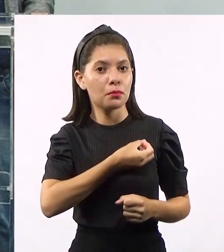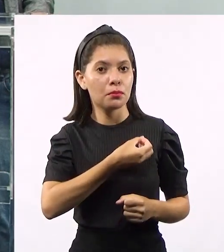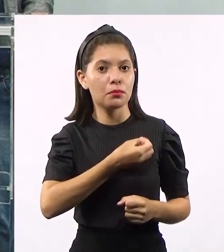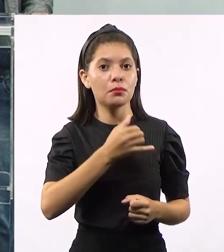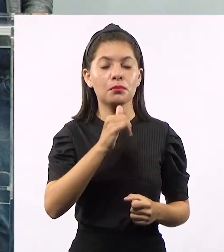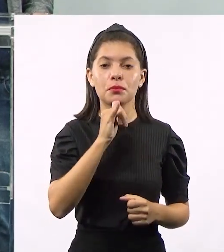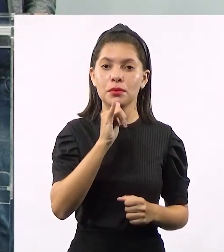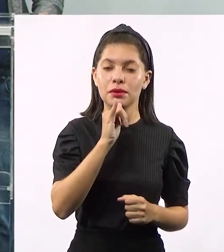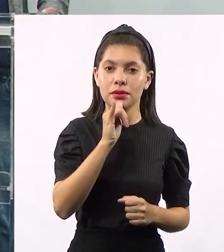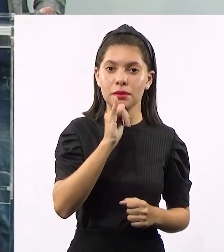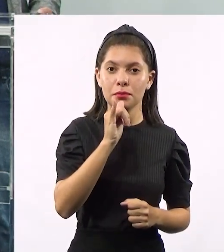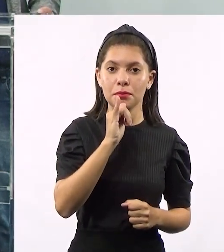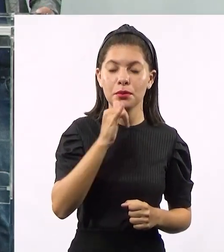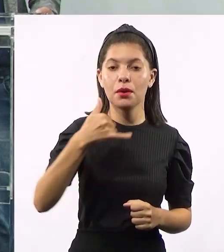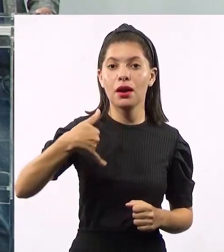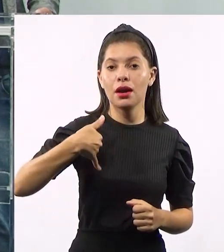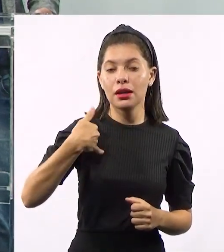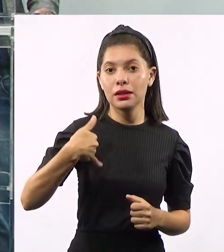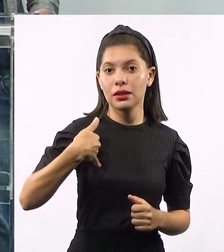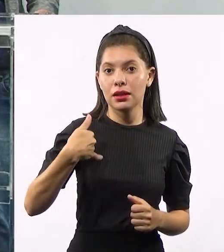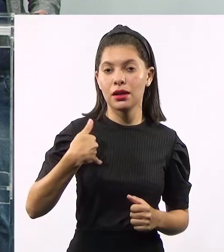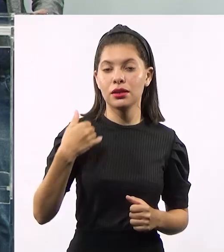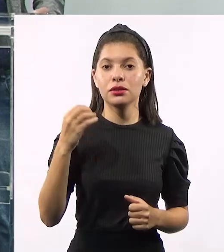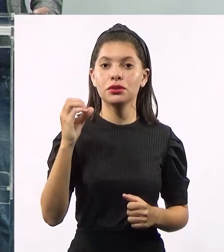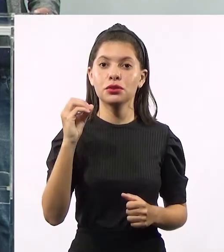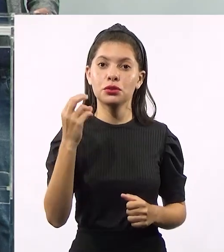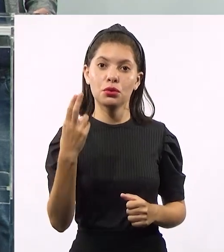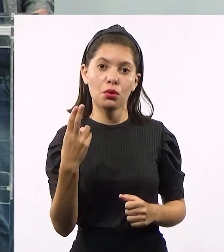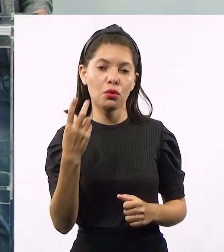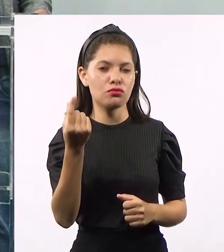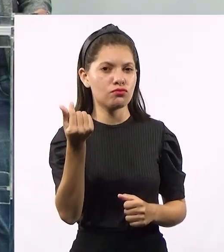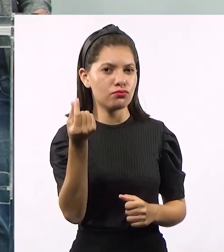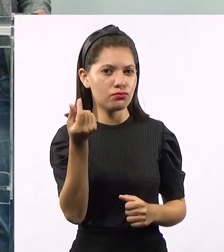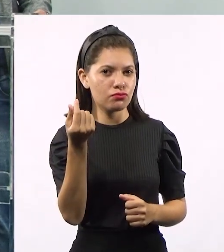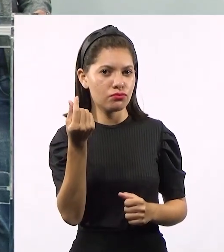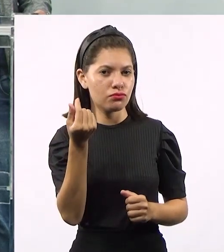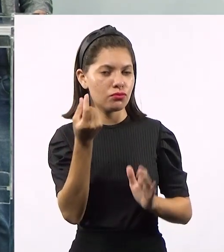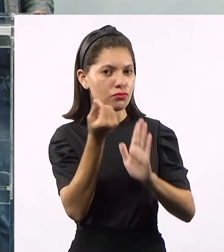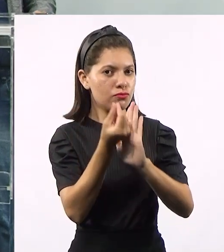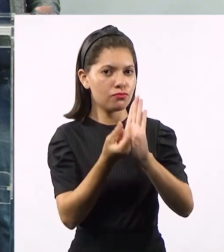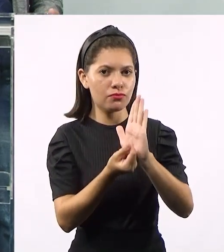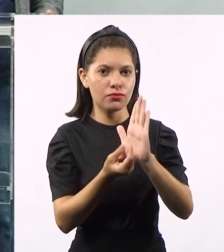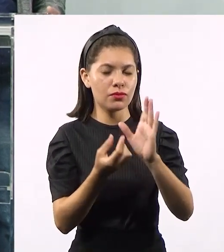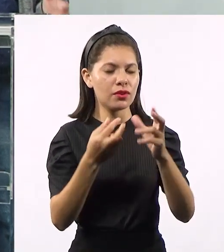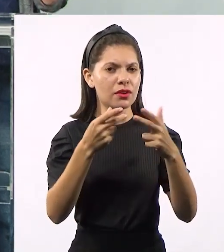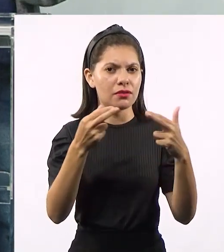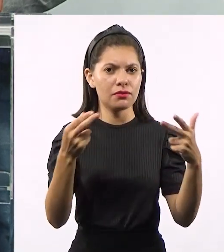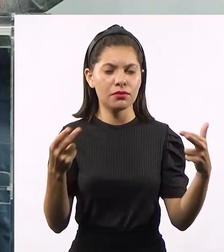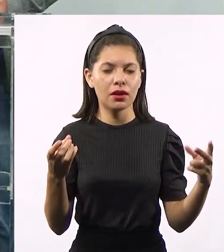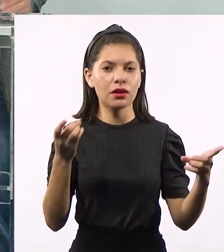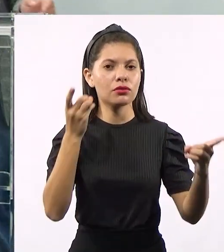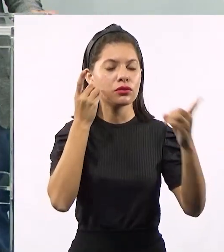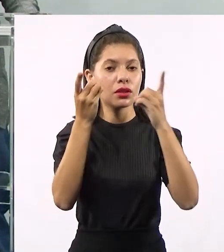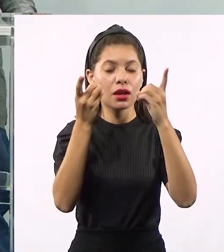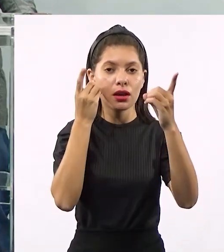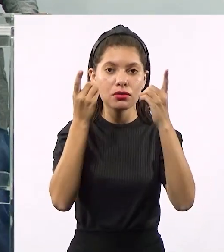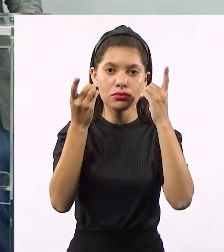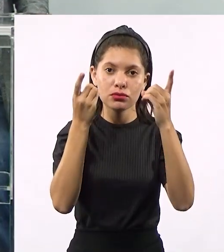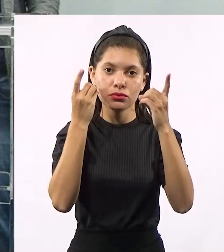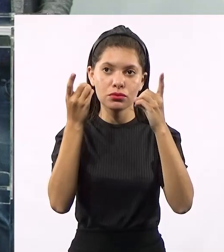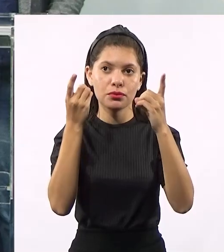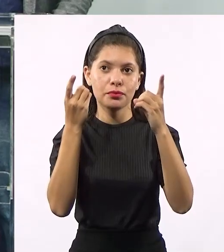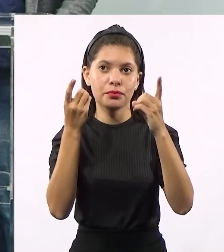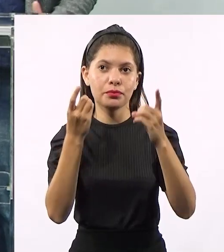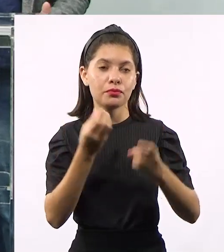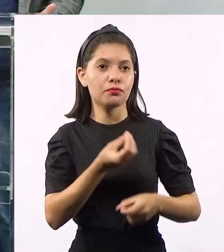a idade, ou dados contínuos, renda, entre outros dados discretos, contínuos, dados quantitativos,